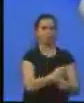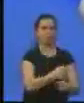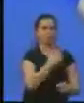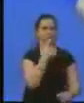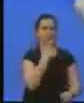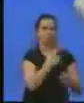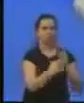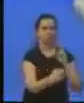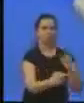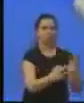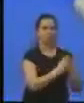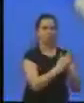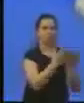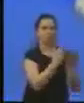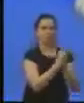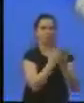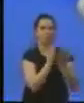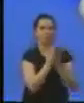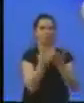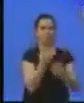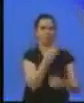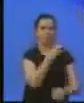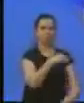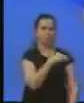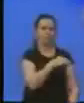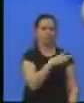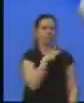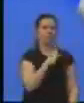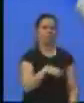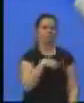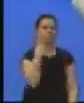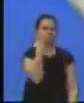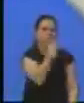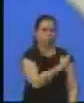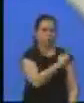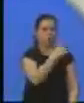em litros por minuto, porque são as nossas